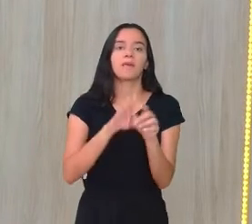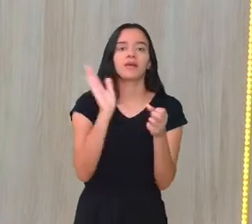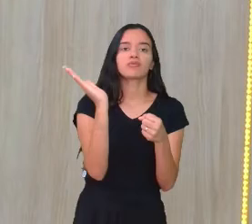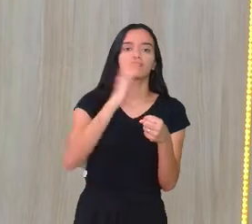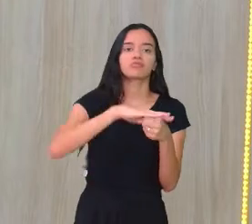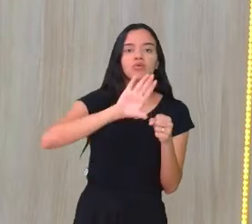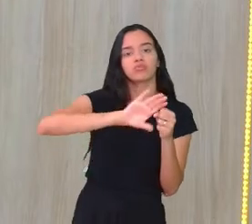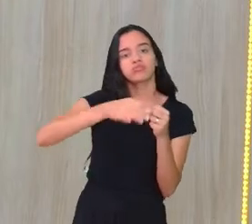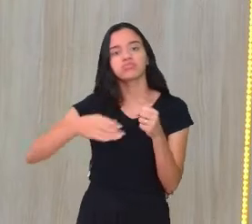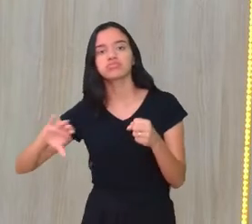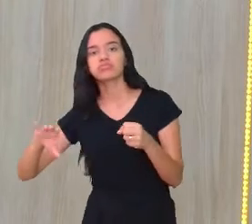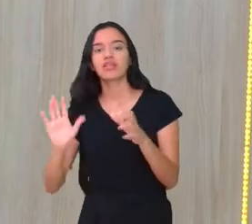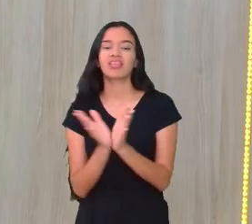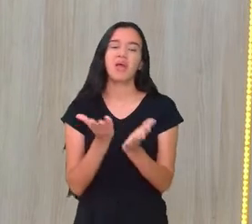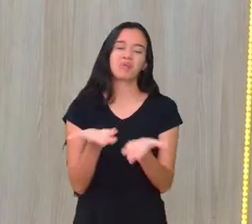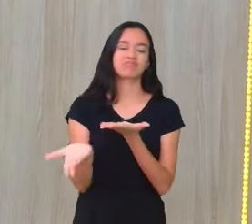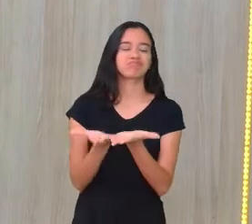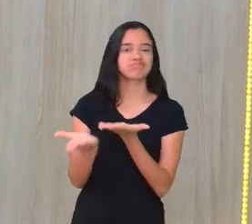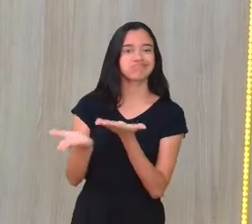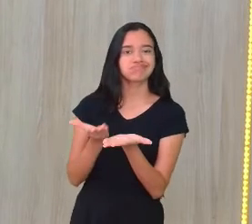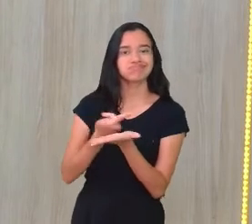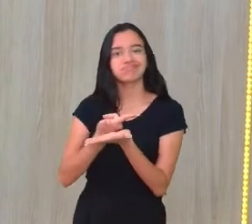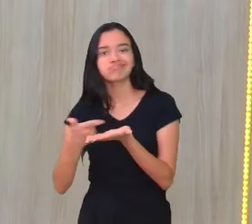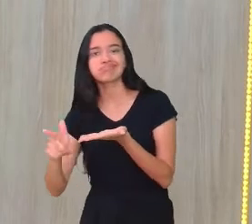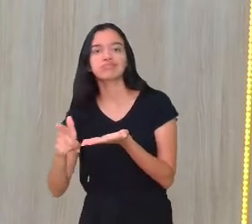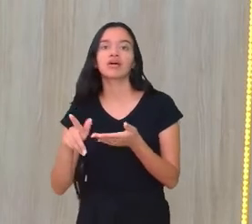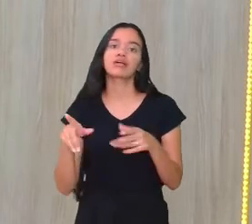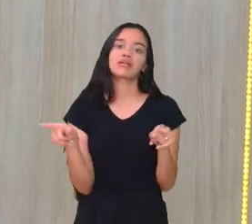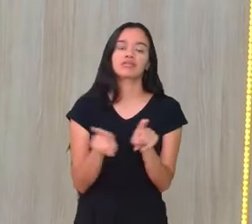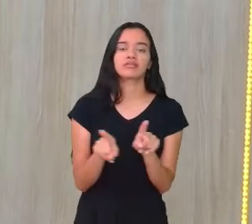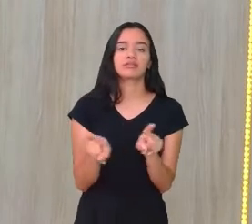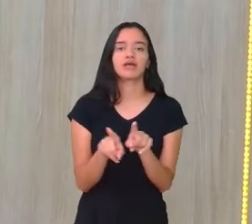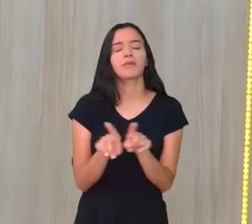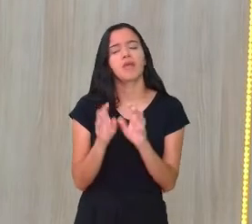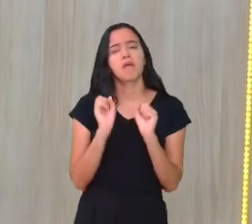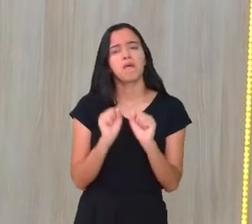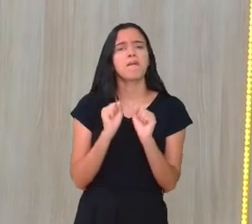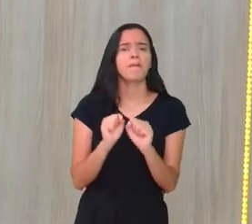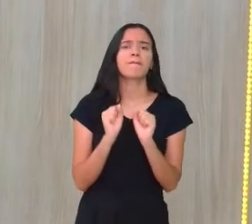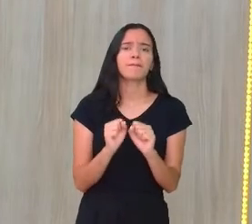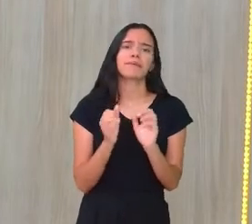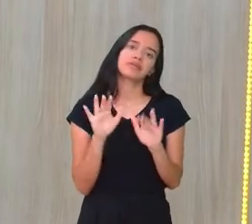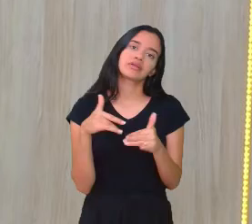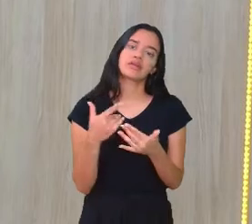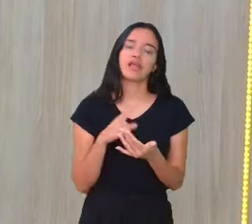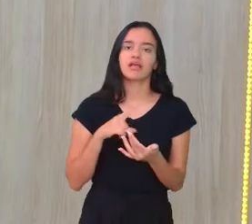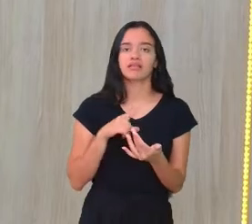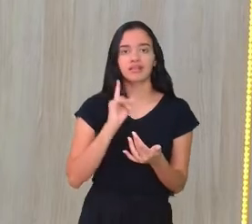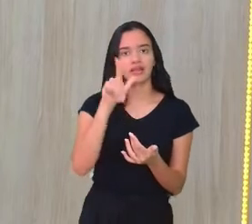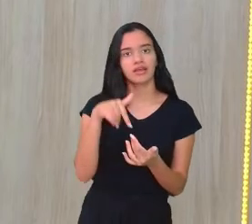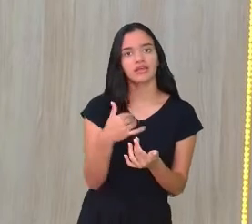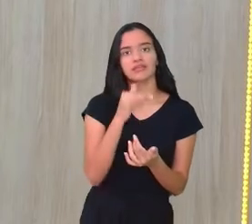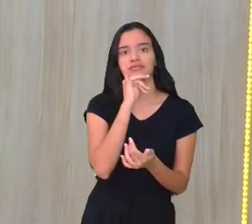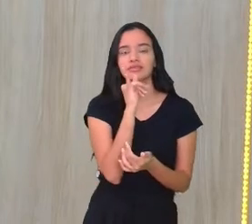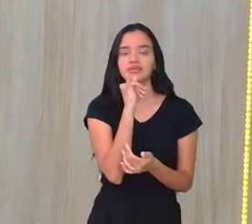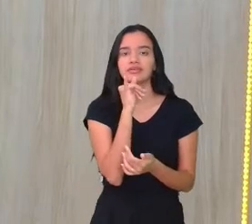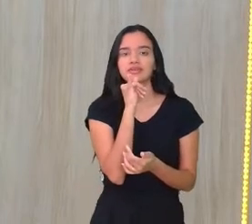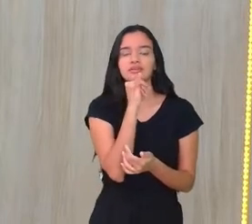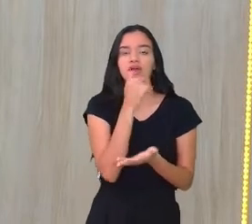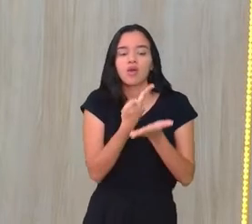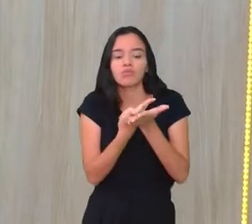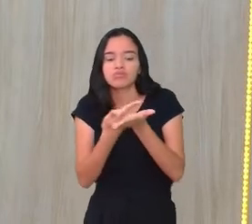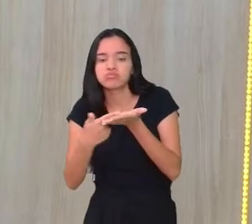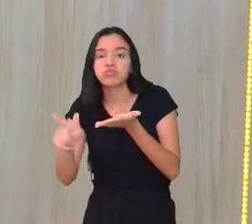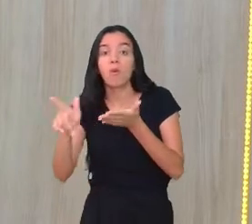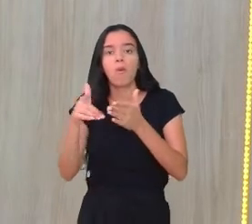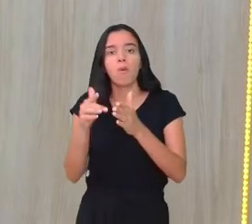muitas vezes não é tratado, né? Muitas vezes poderia se receber ali uma